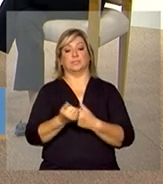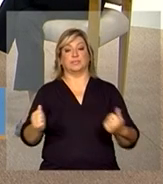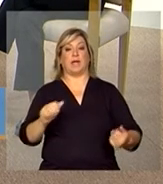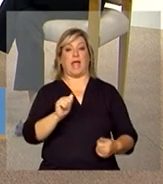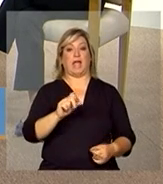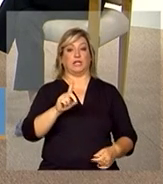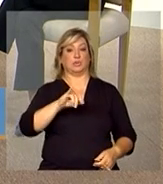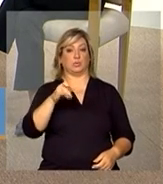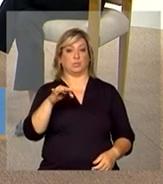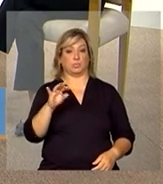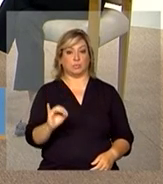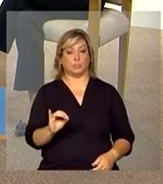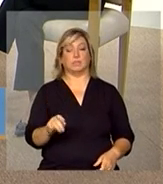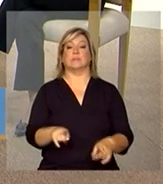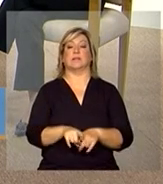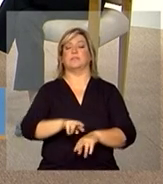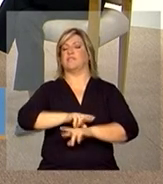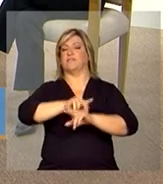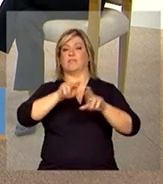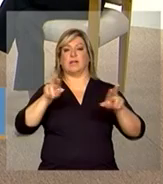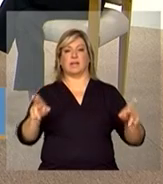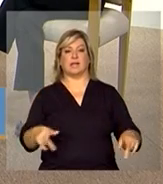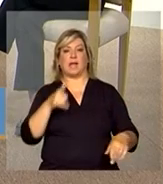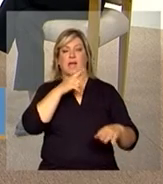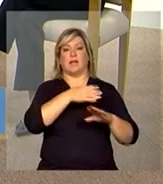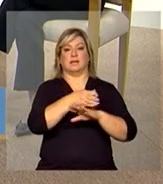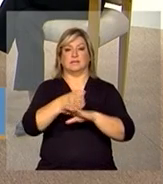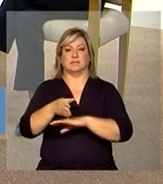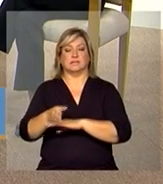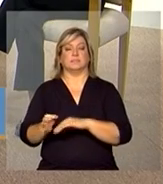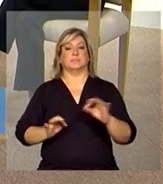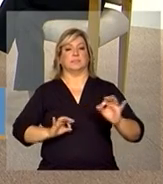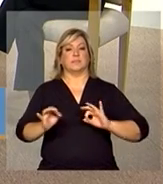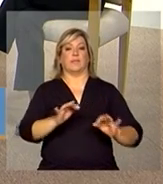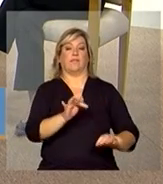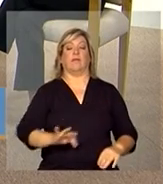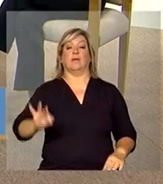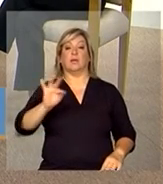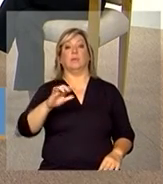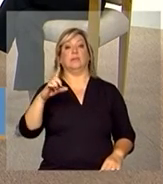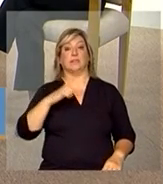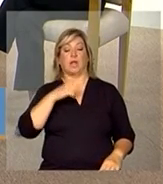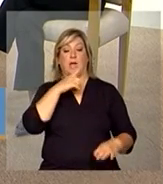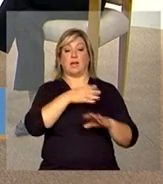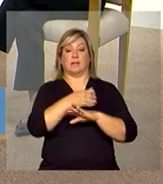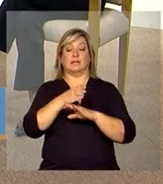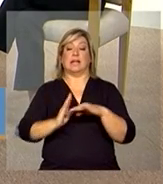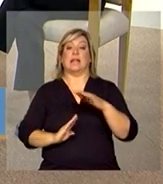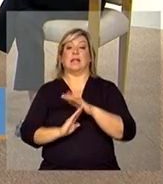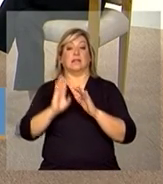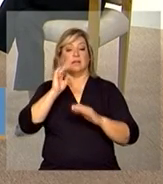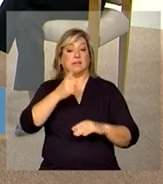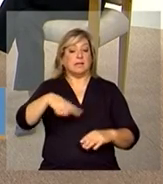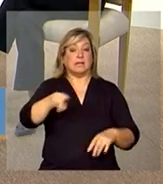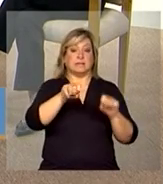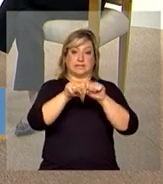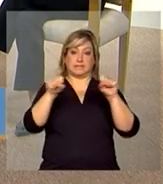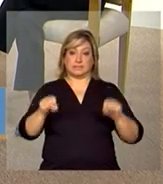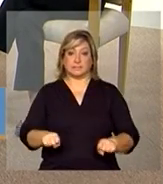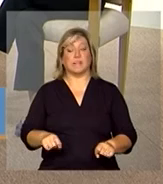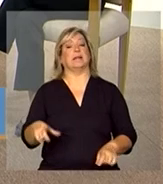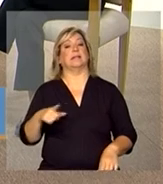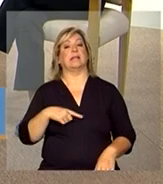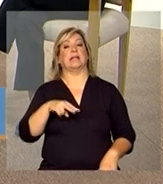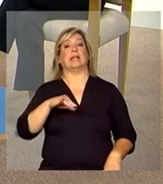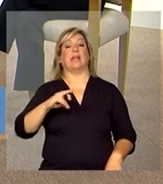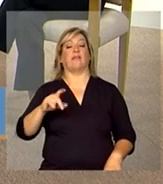e definir esses níveis de acesso que é o nível de acesso de administrador Federal que tem um acesso limitado aos sistemas nível de acesso de